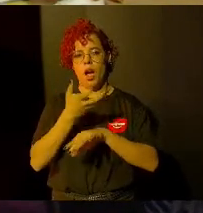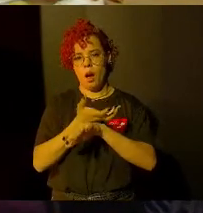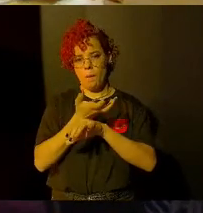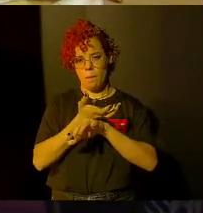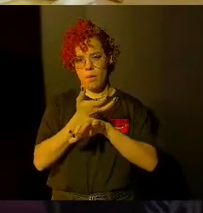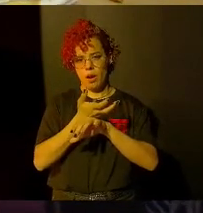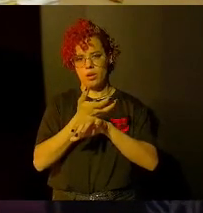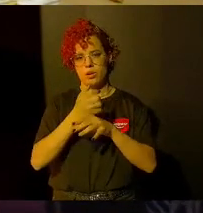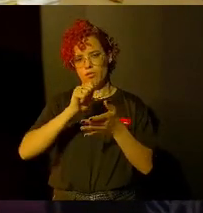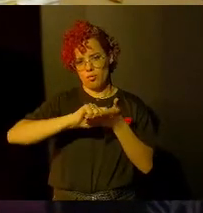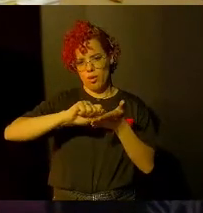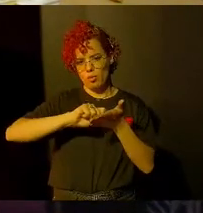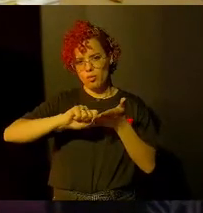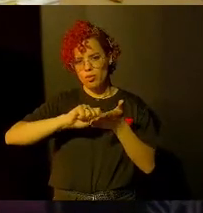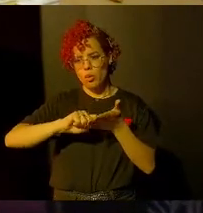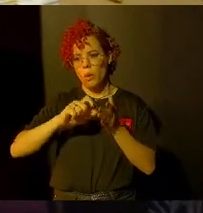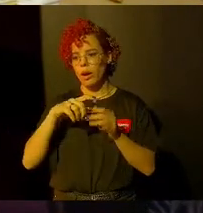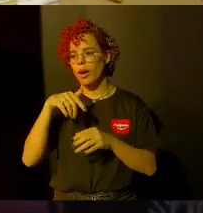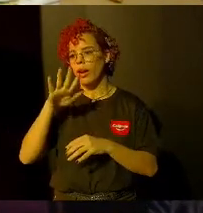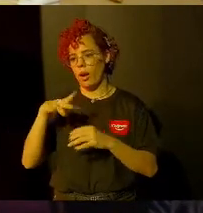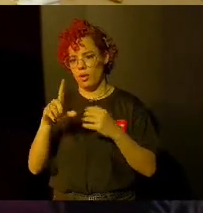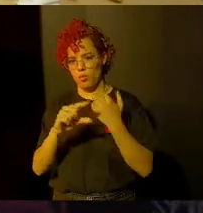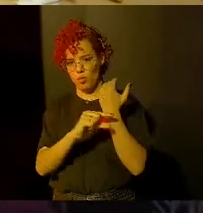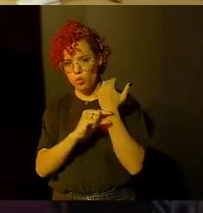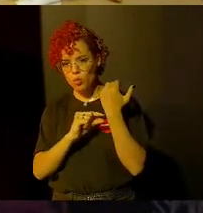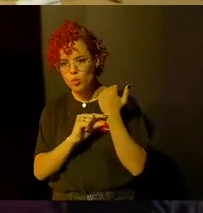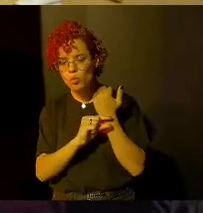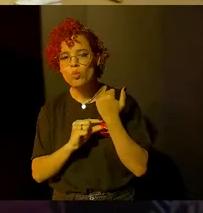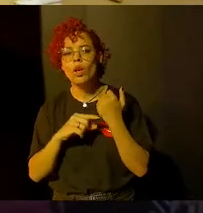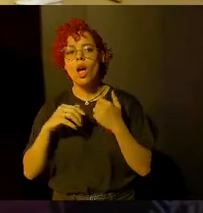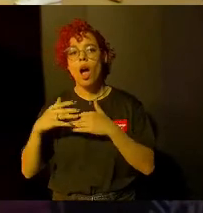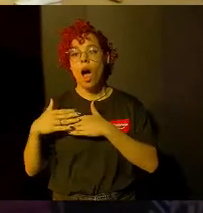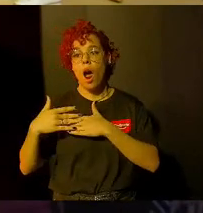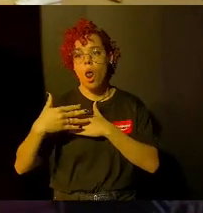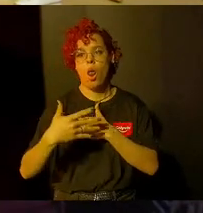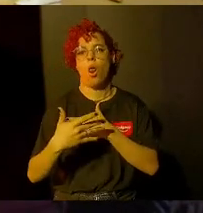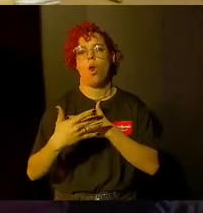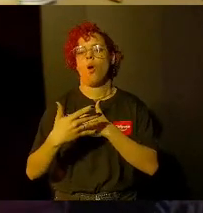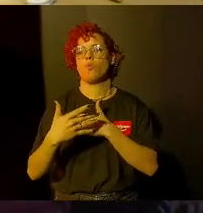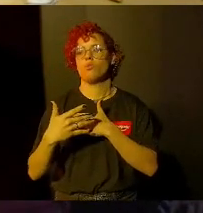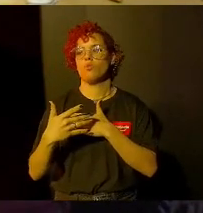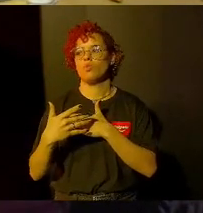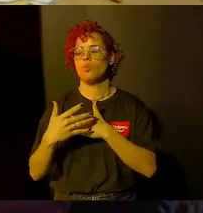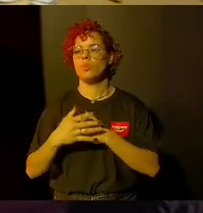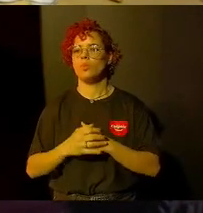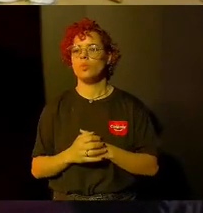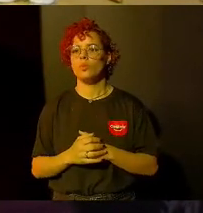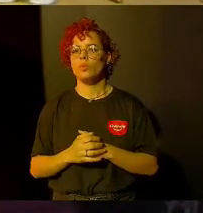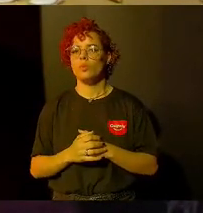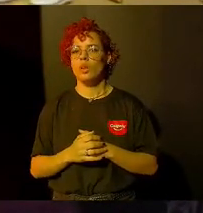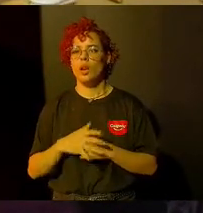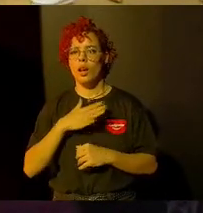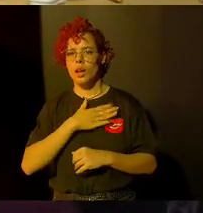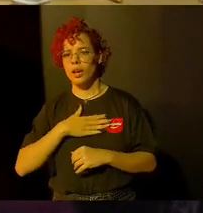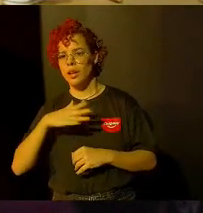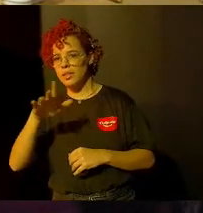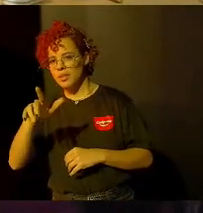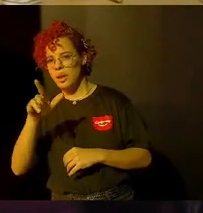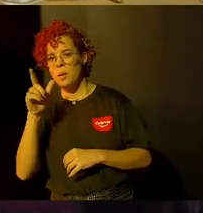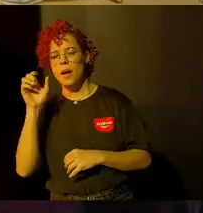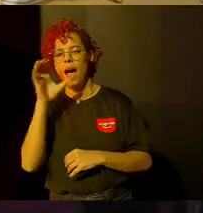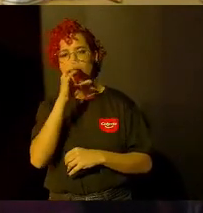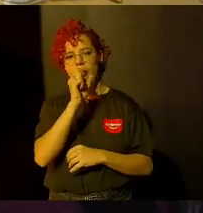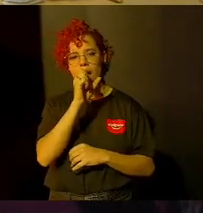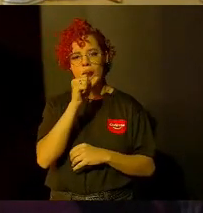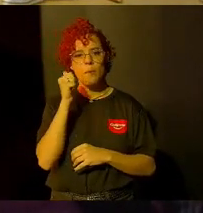para quem já tiver com a pulseirinha e ao longo da sessão nossa querida ajudante de laranja vai estar